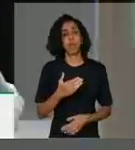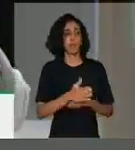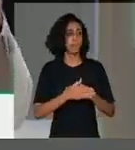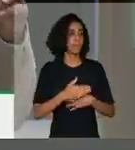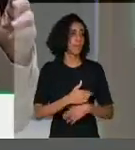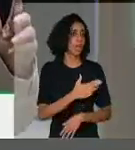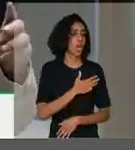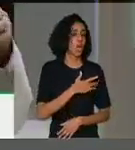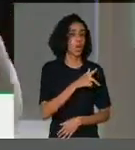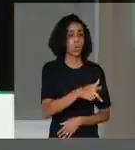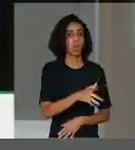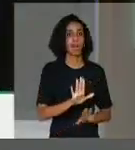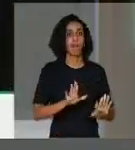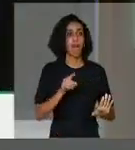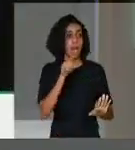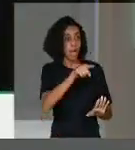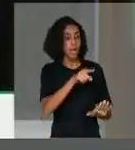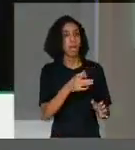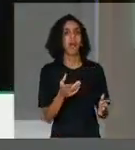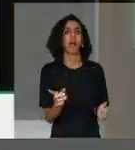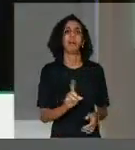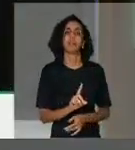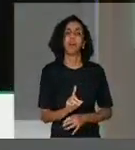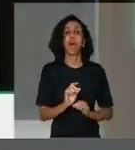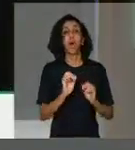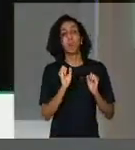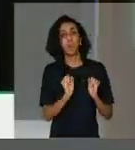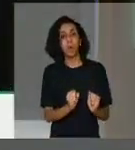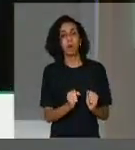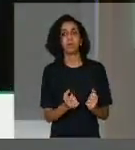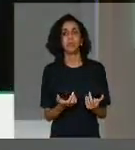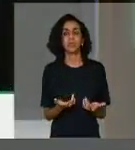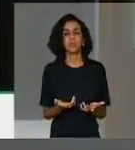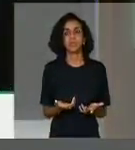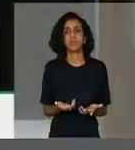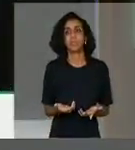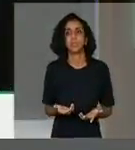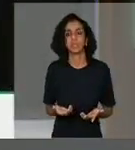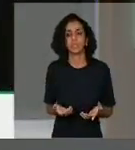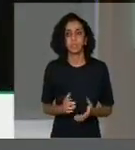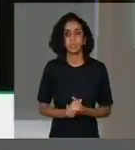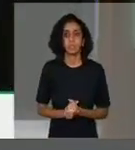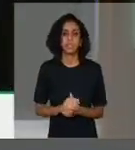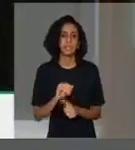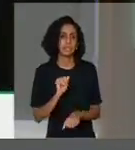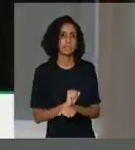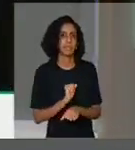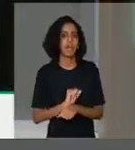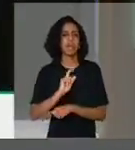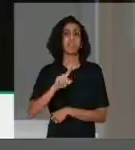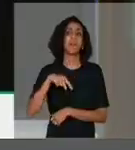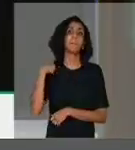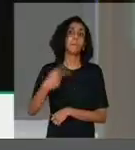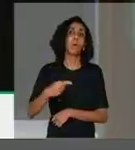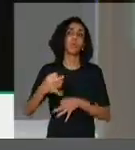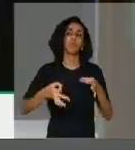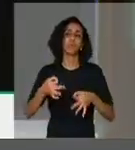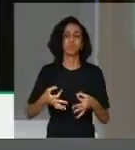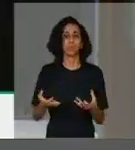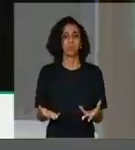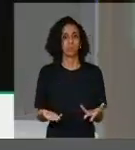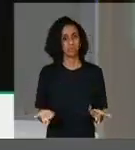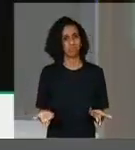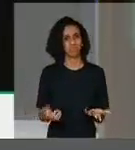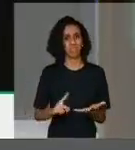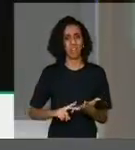assim: não, isso aqui já pode novamente ser só quando chegar no final do julgamento. Então, a gente tem,